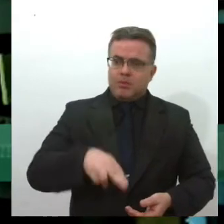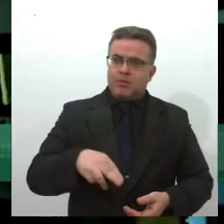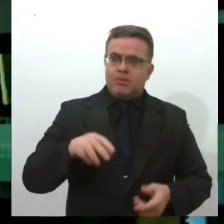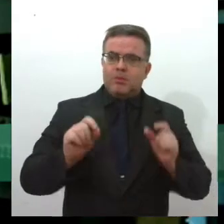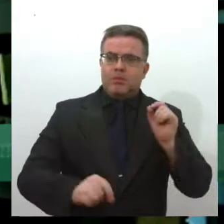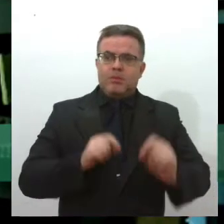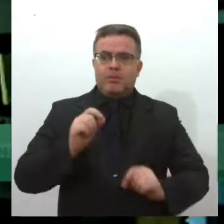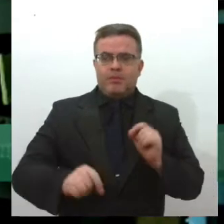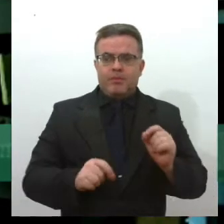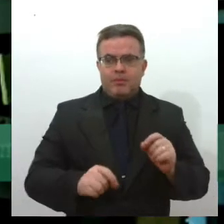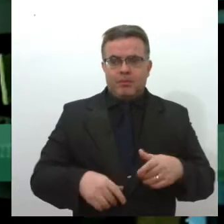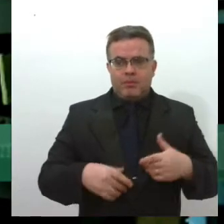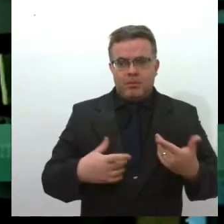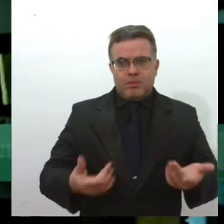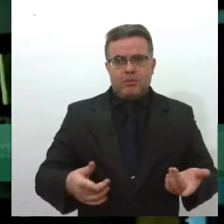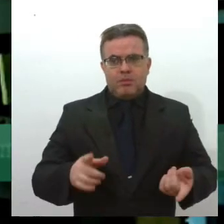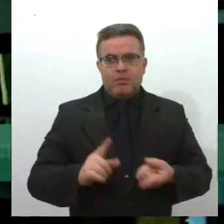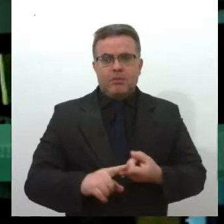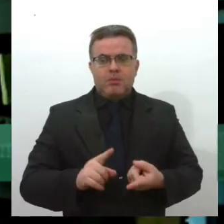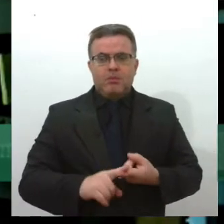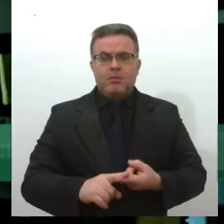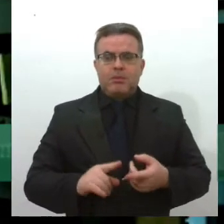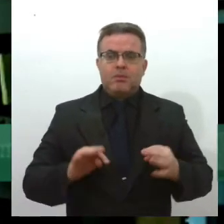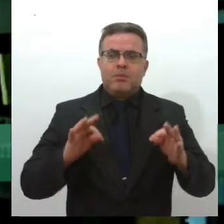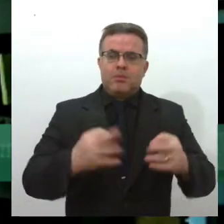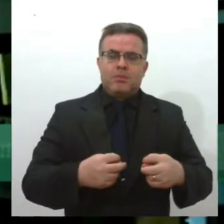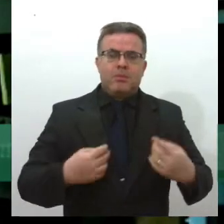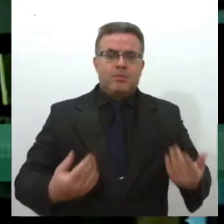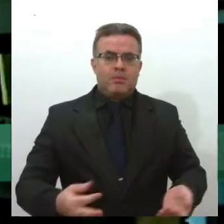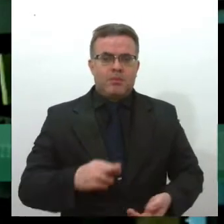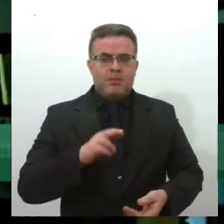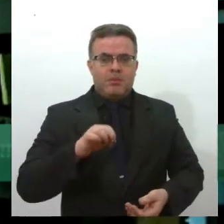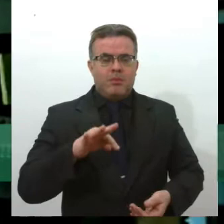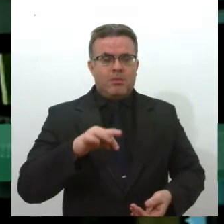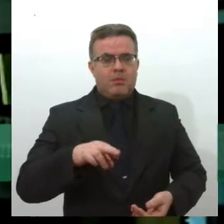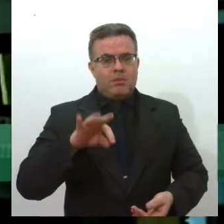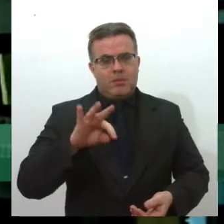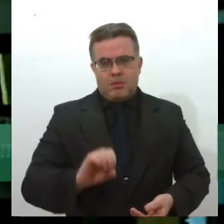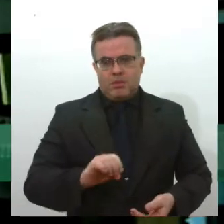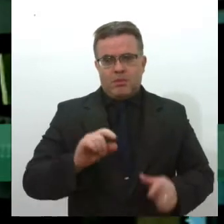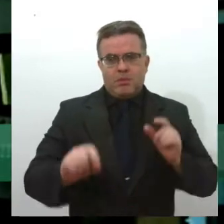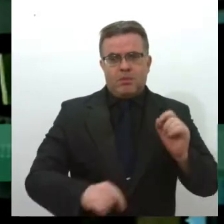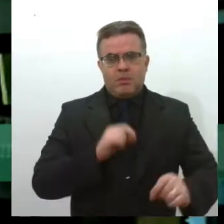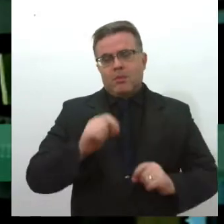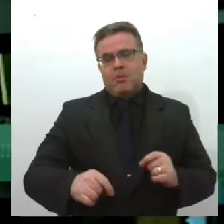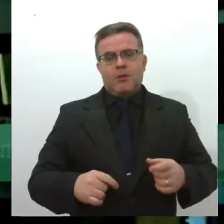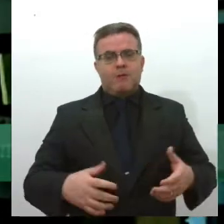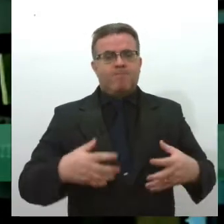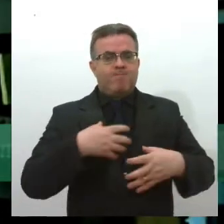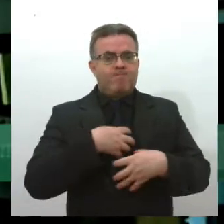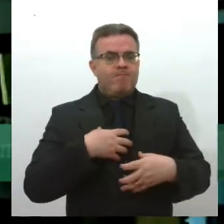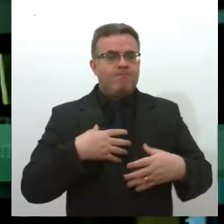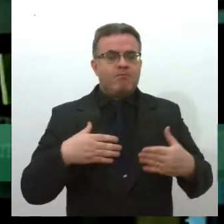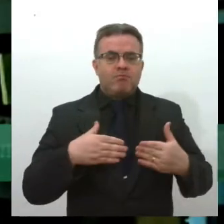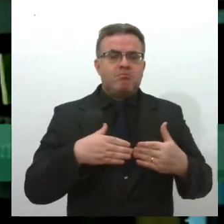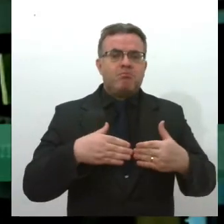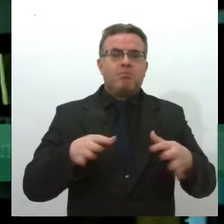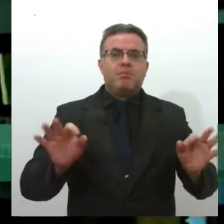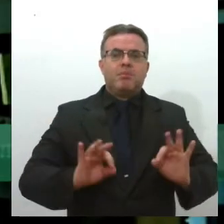audiência pública, e como o Roberto comentou, infelizmente o Senado não se sensibilizou, não pareceu para